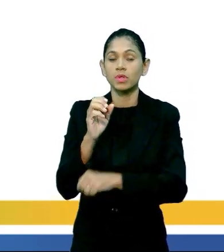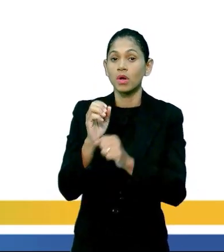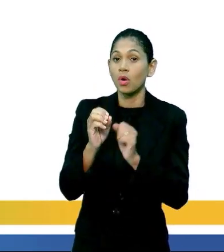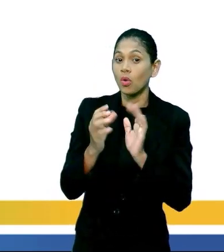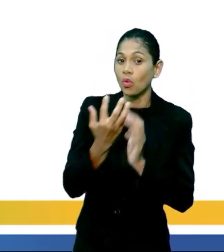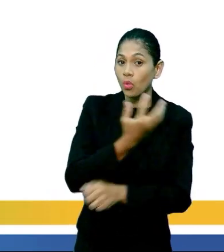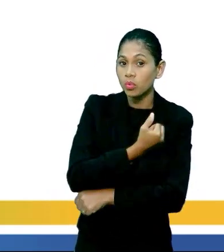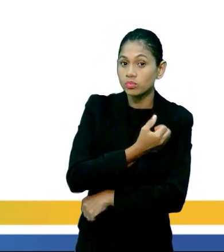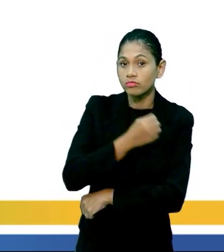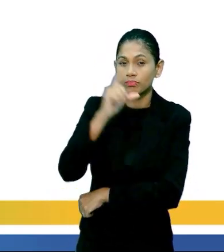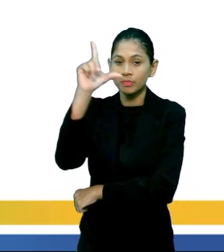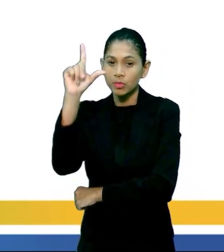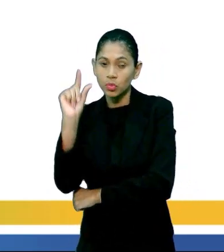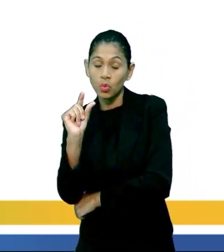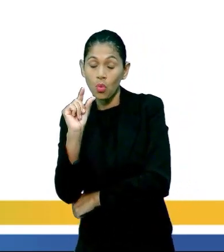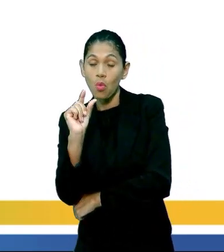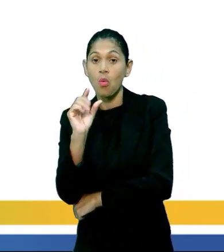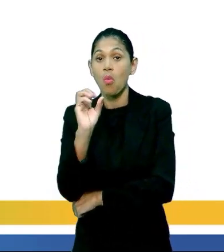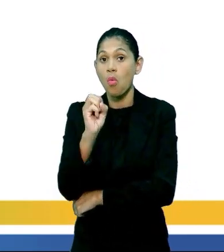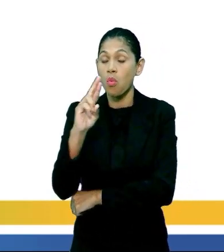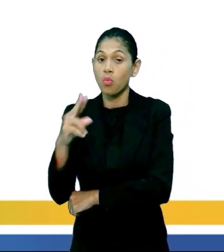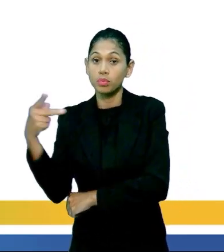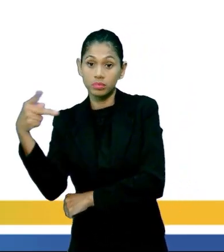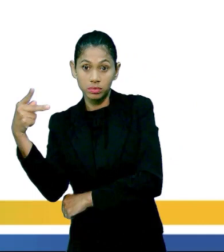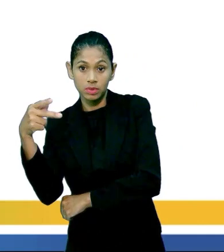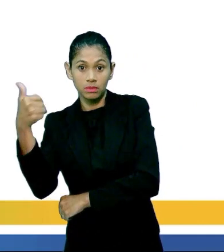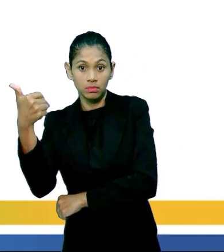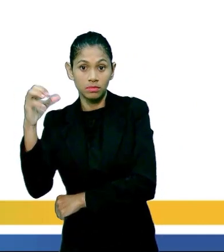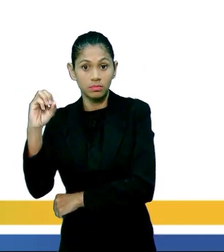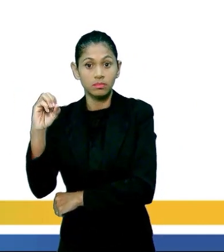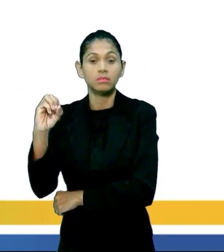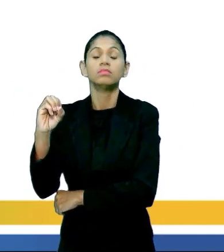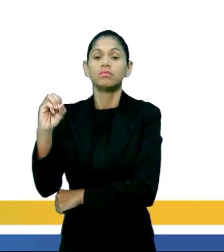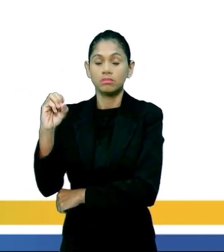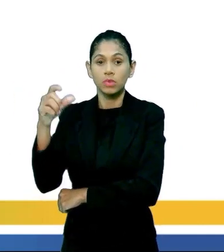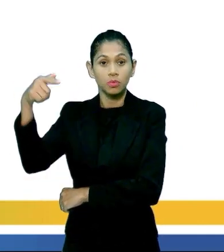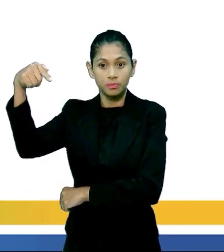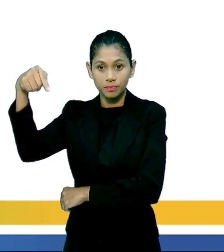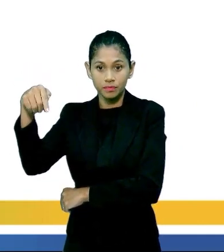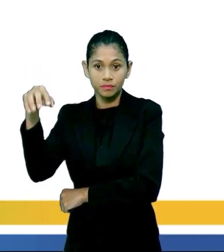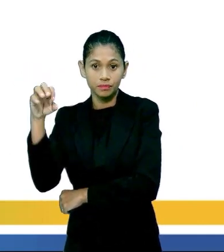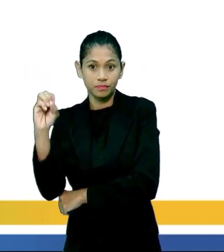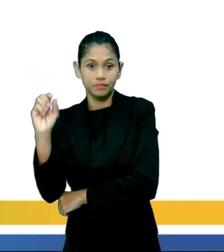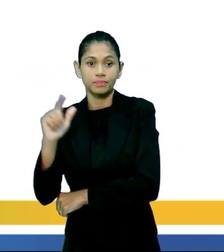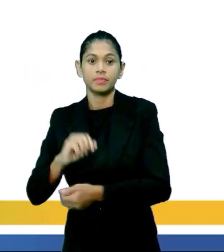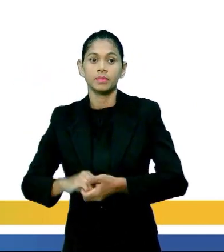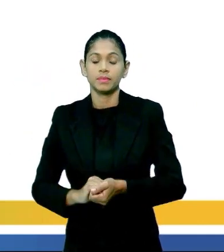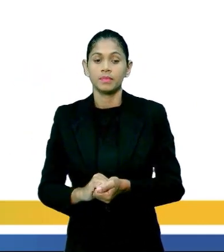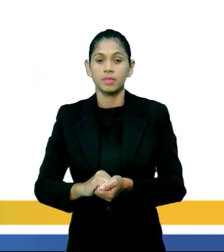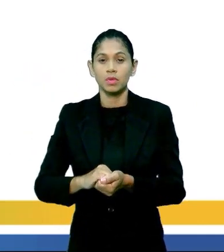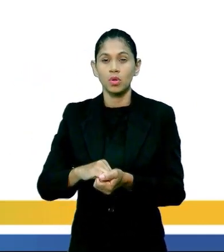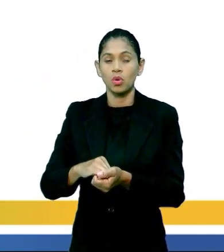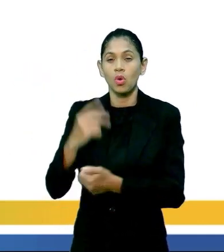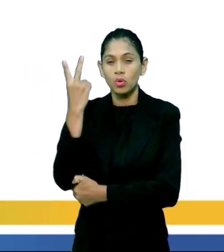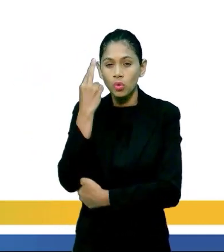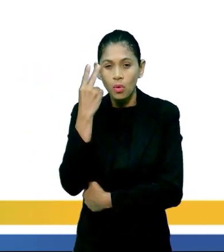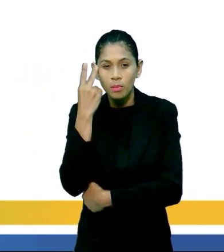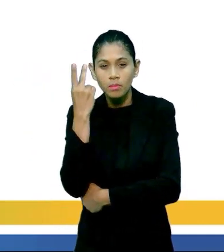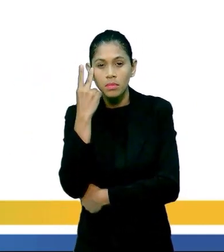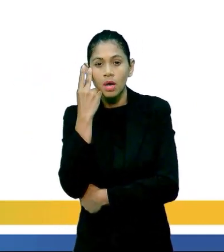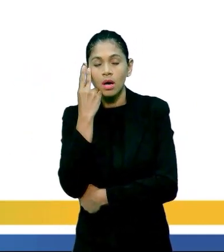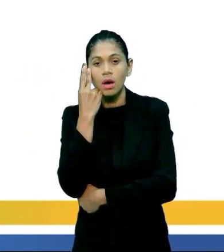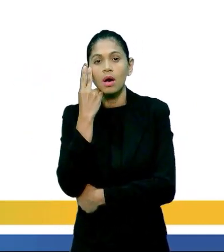ou igual a 70 mg. Uma taxa normal, maior que 70 e menor ou igual a 100. Uma